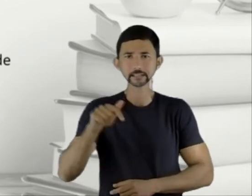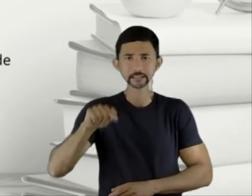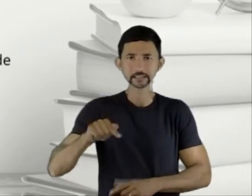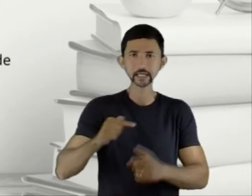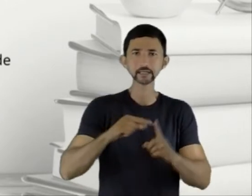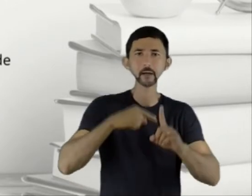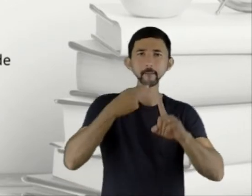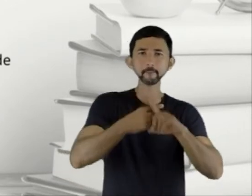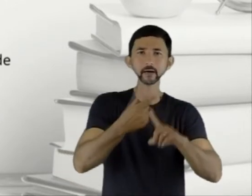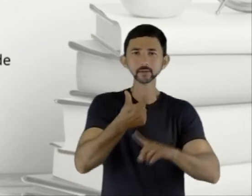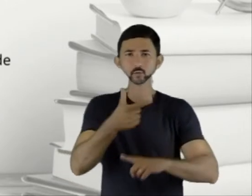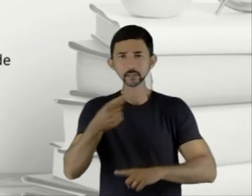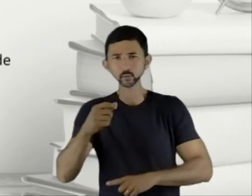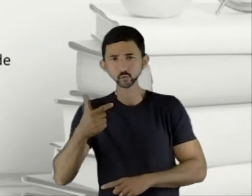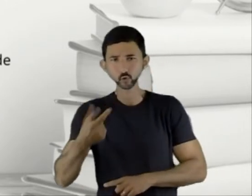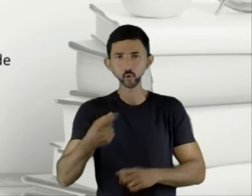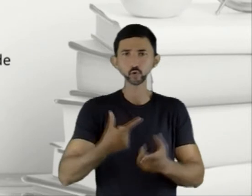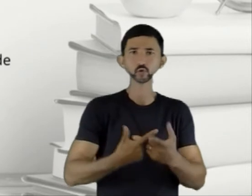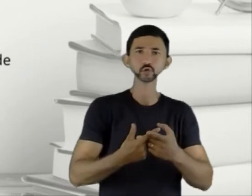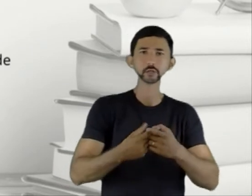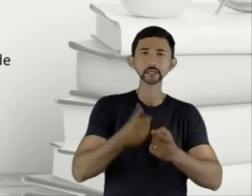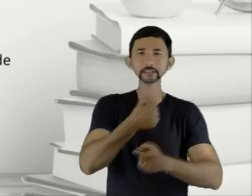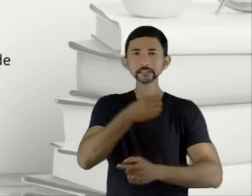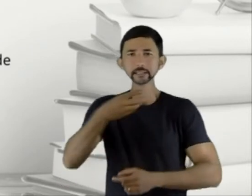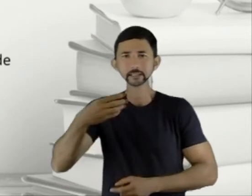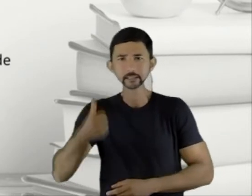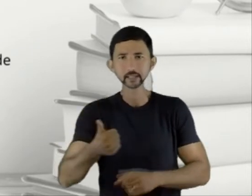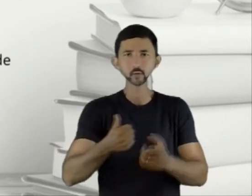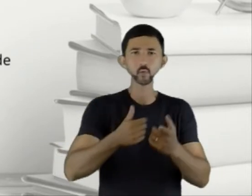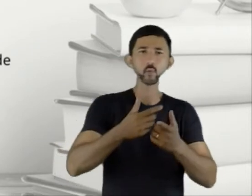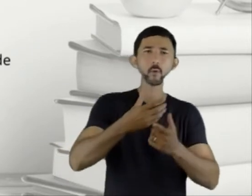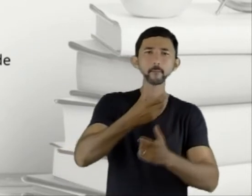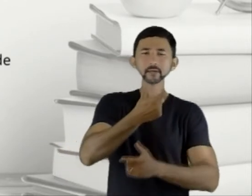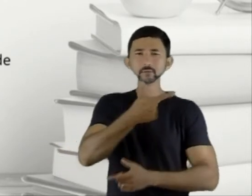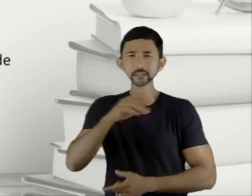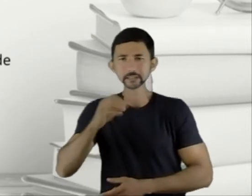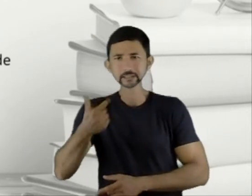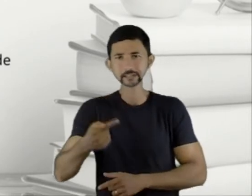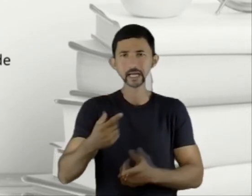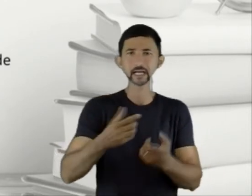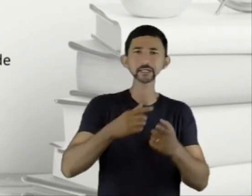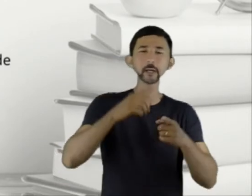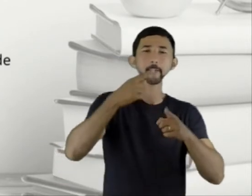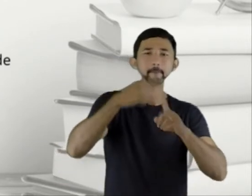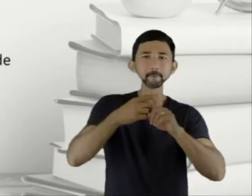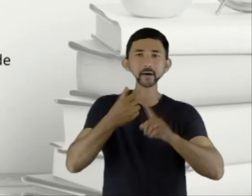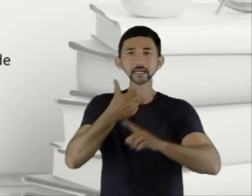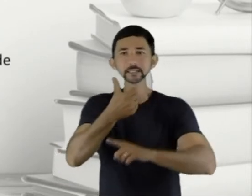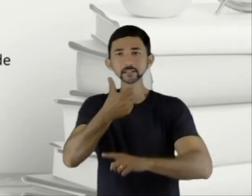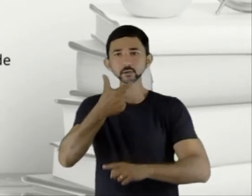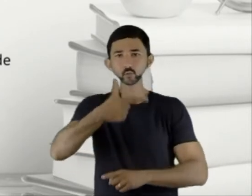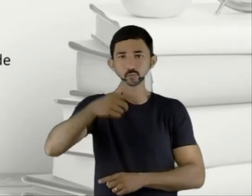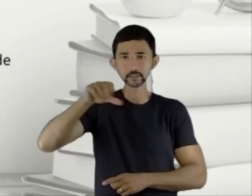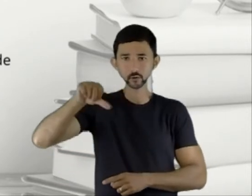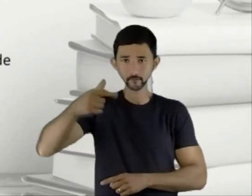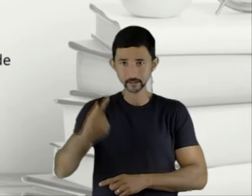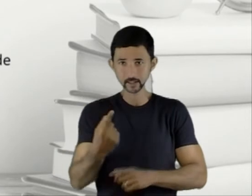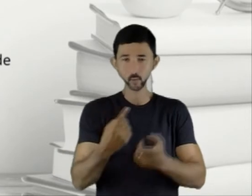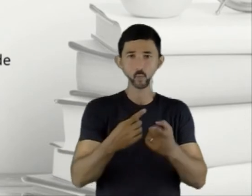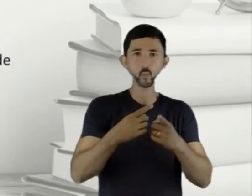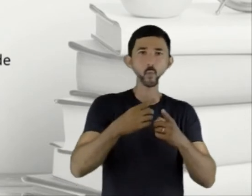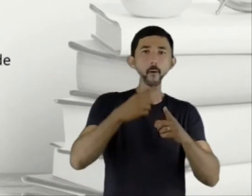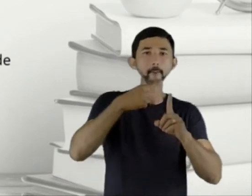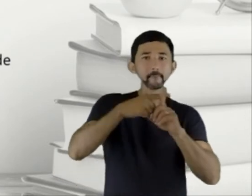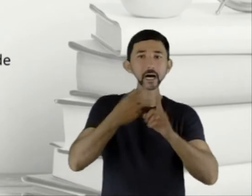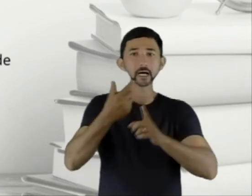mais 202, mais 131, mais 207, mais 291, mais 394. Lembrando que isso é em milhares